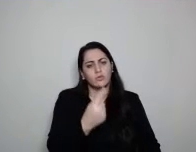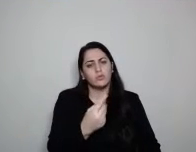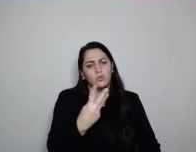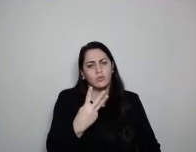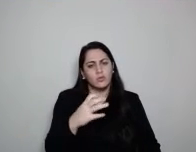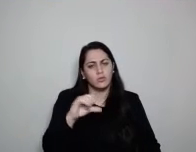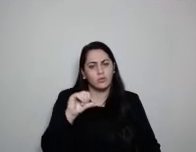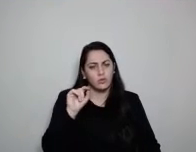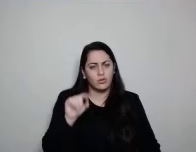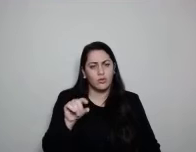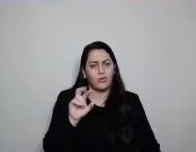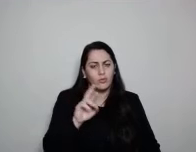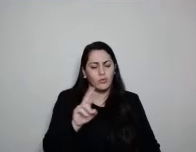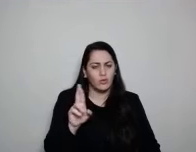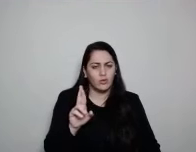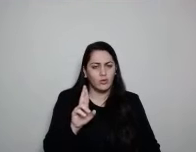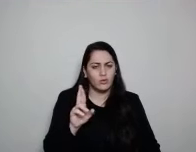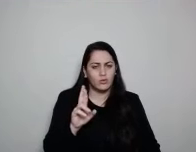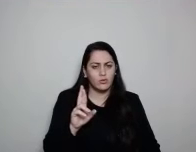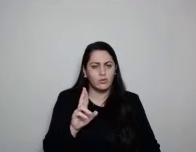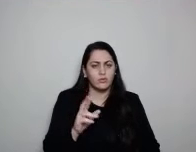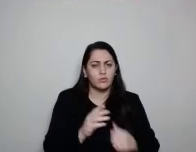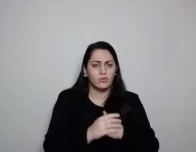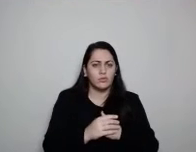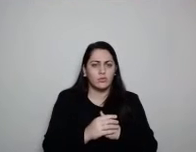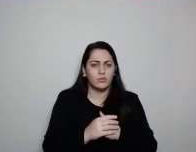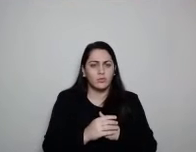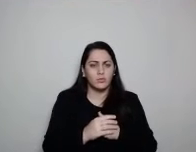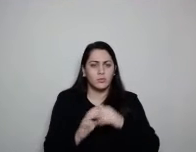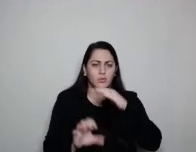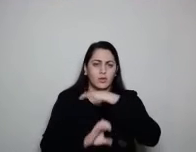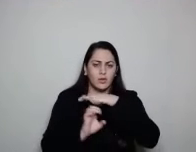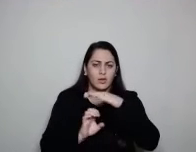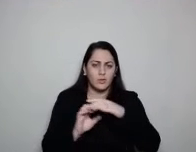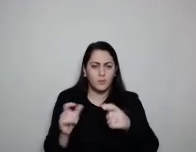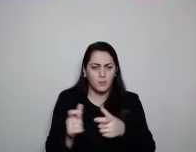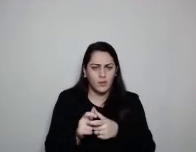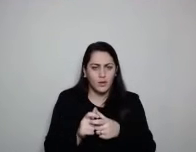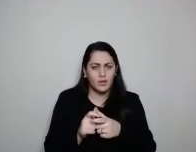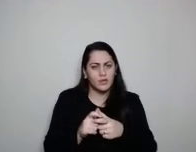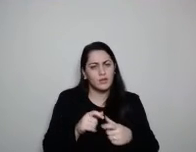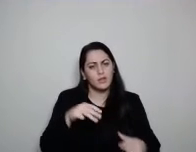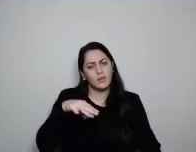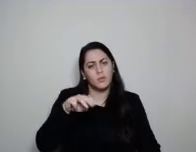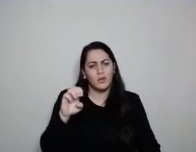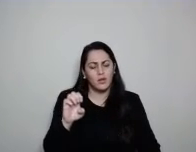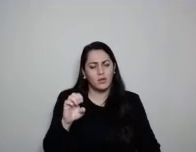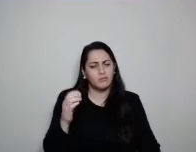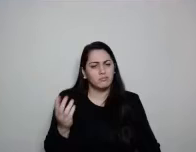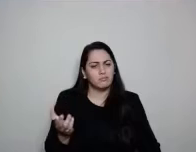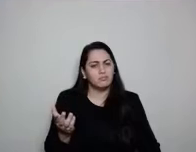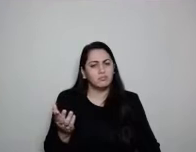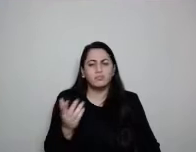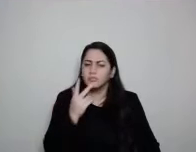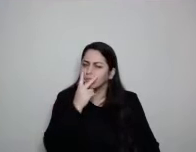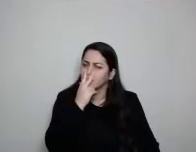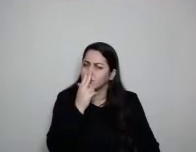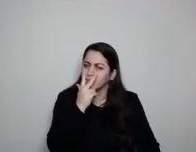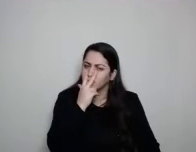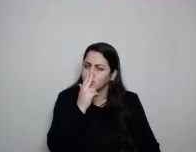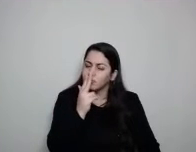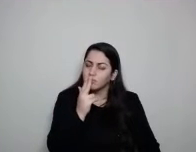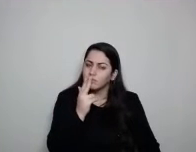3.139.000 para microempresas. Me parece uma coisa meio distante